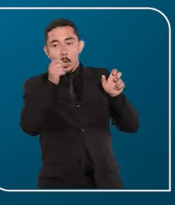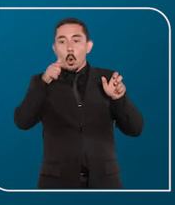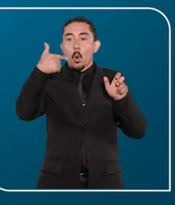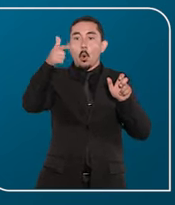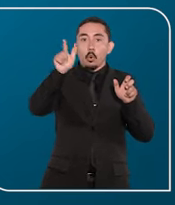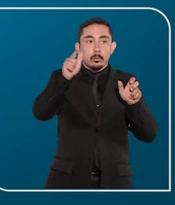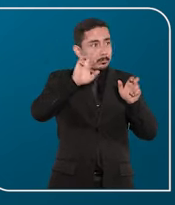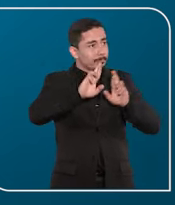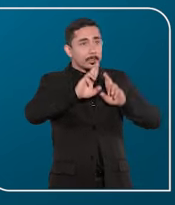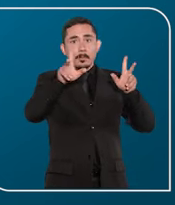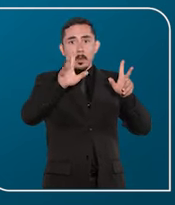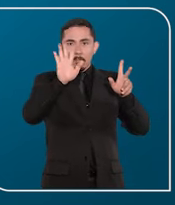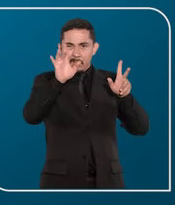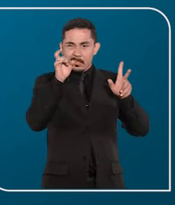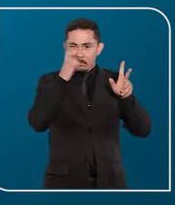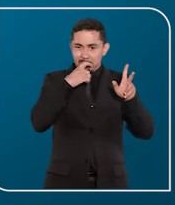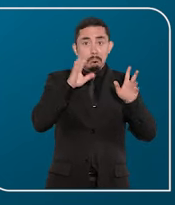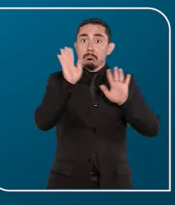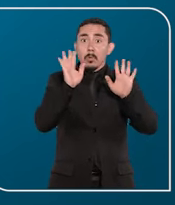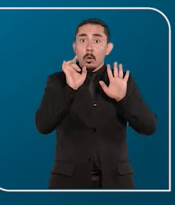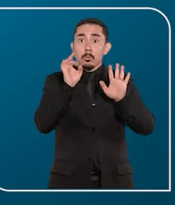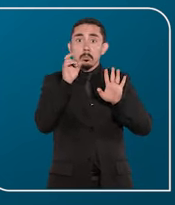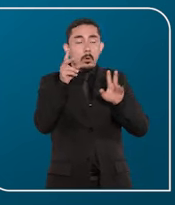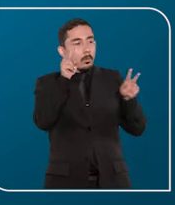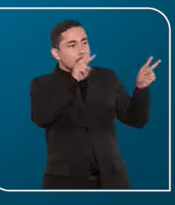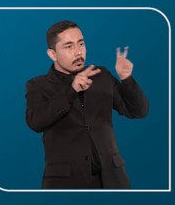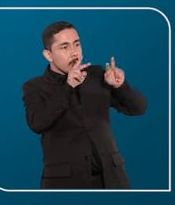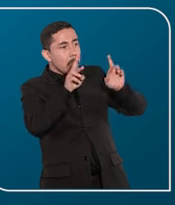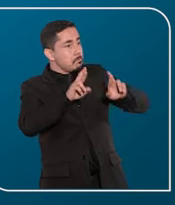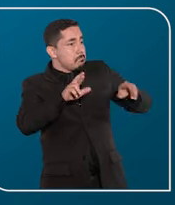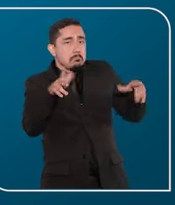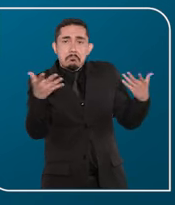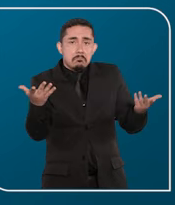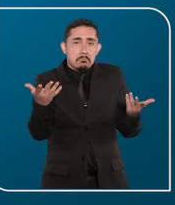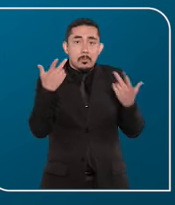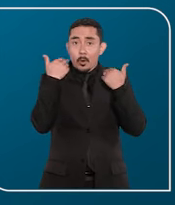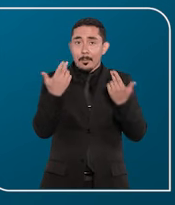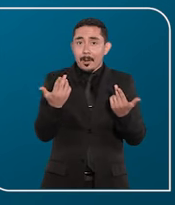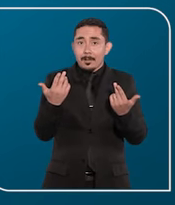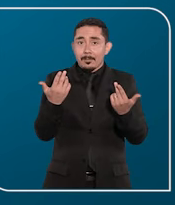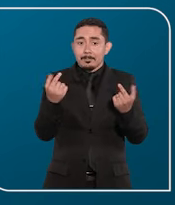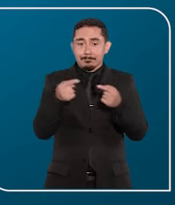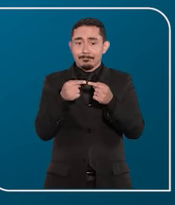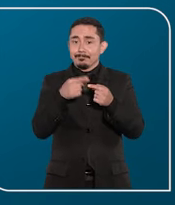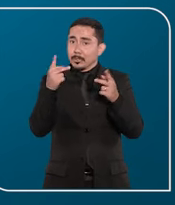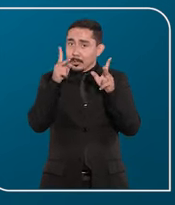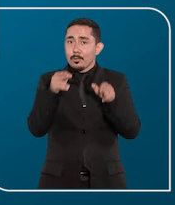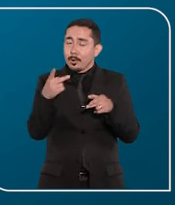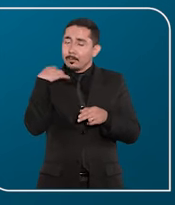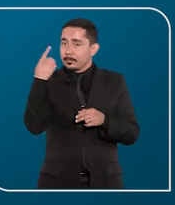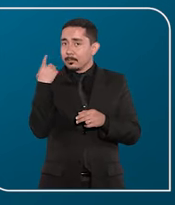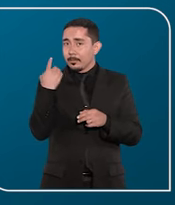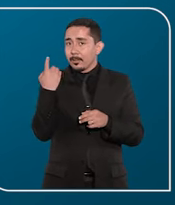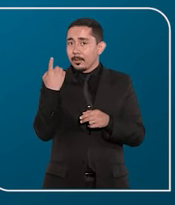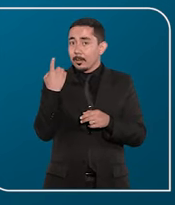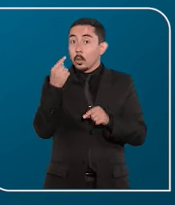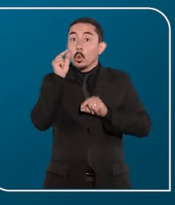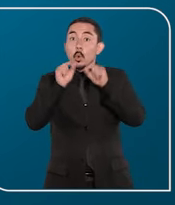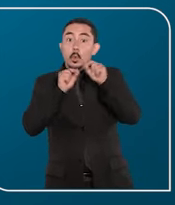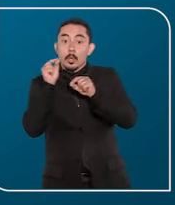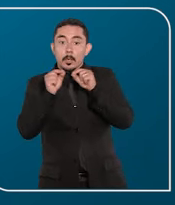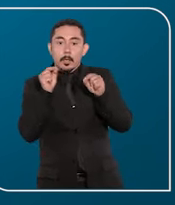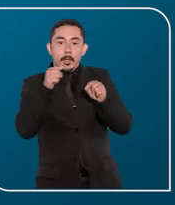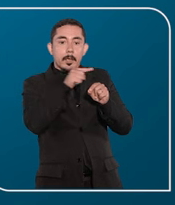verdade, eles enxergam a situação daquela maneira. E aí surge o advogado. O advogado surge como